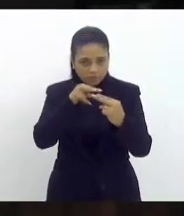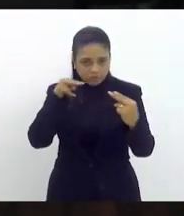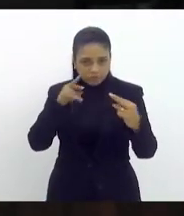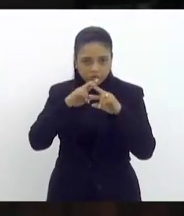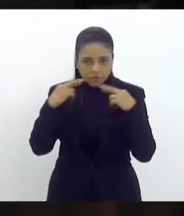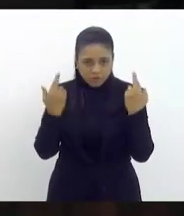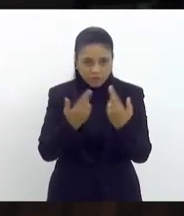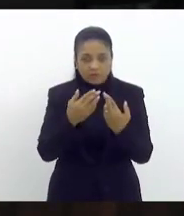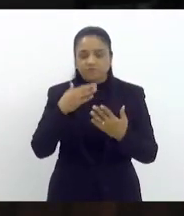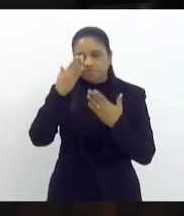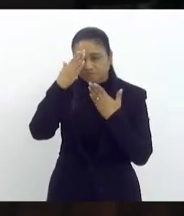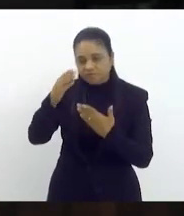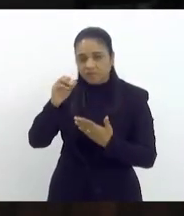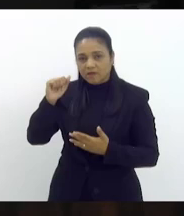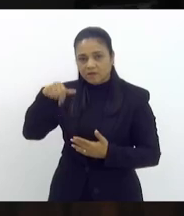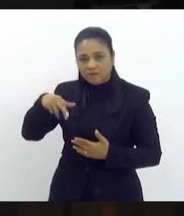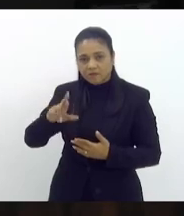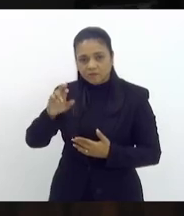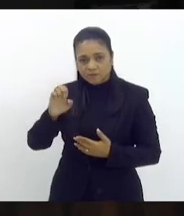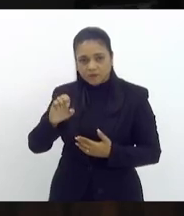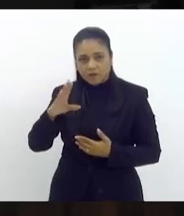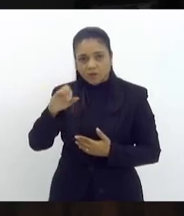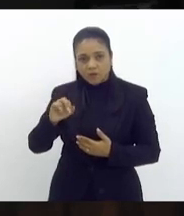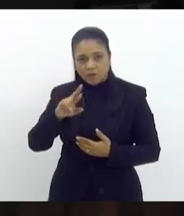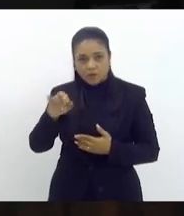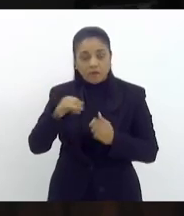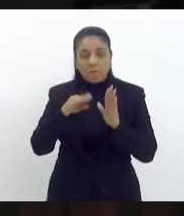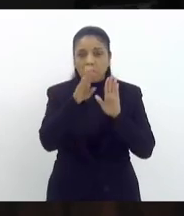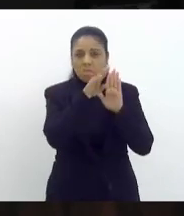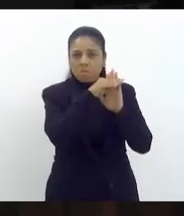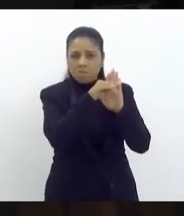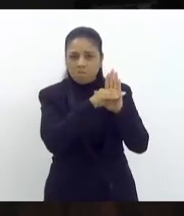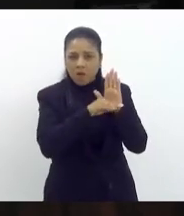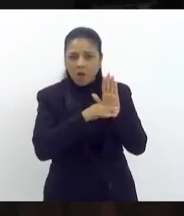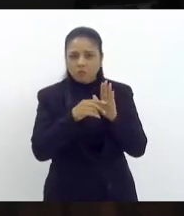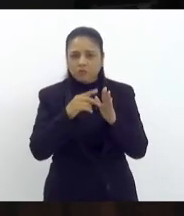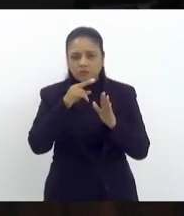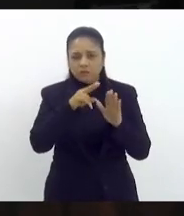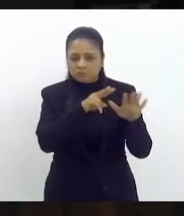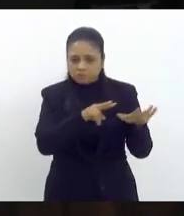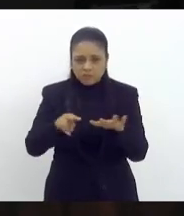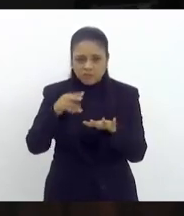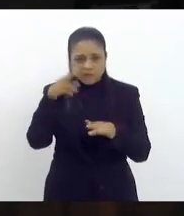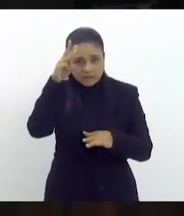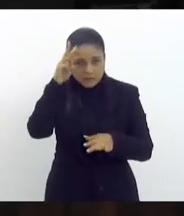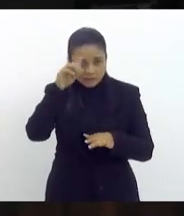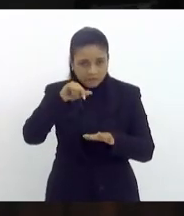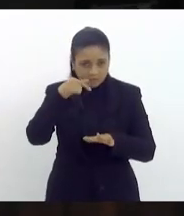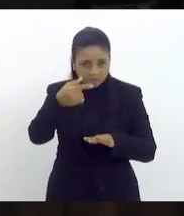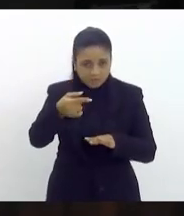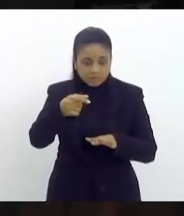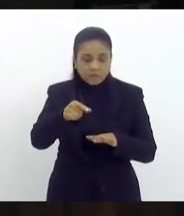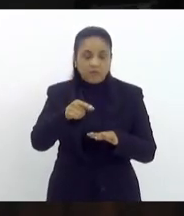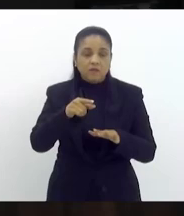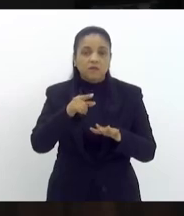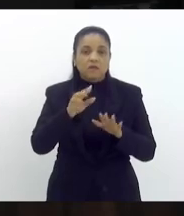inclusive a gente vai trazer na pauta já da terça a redação final da LDO